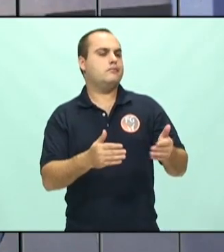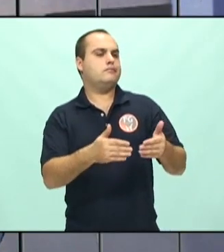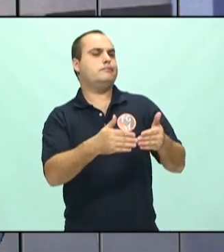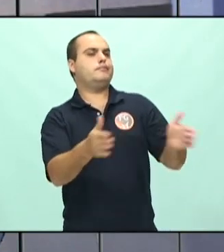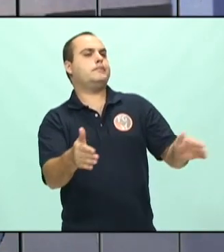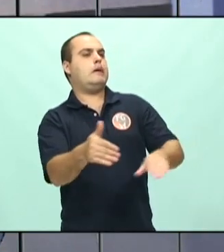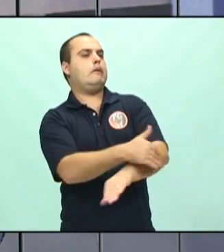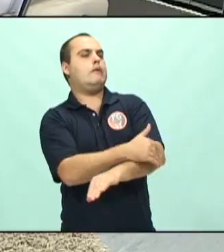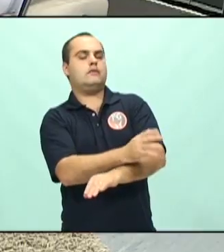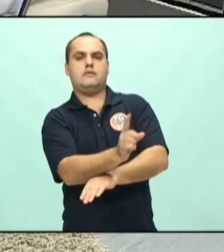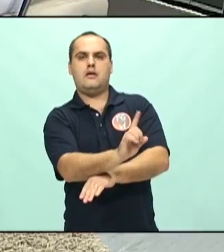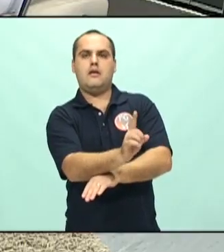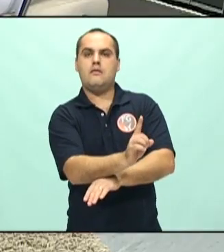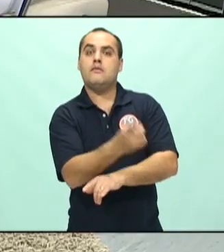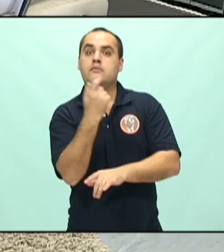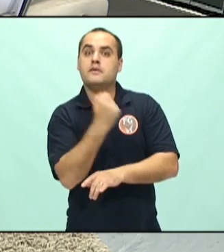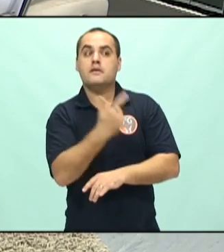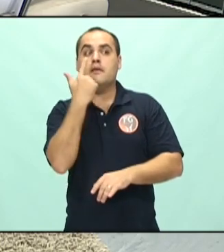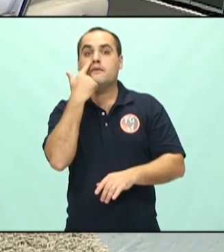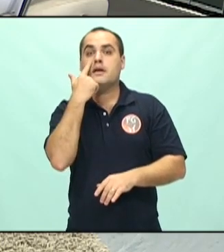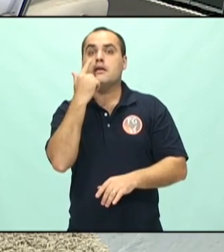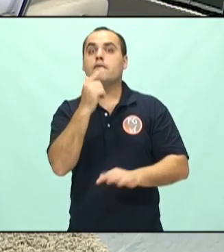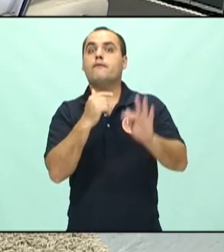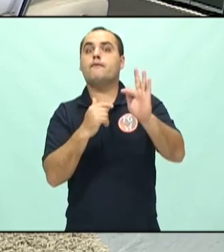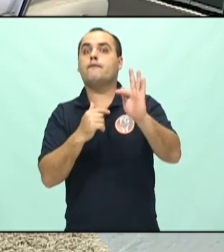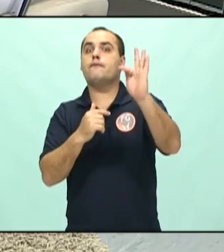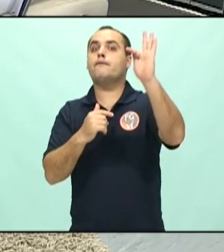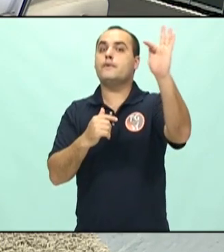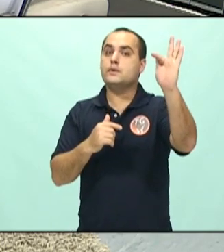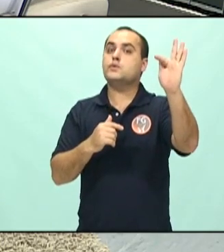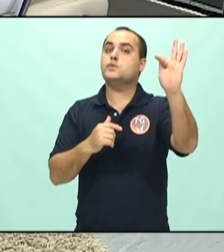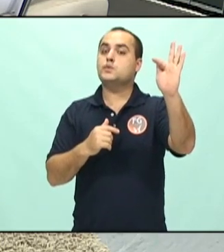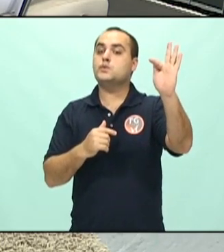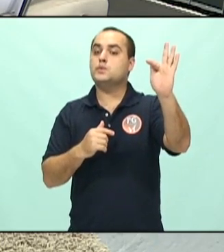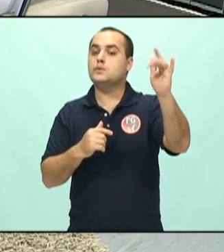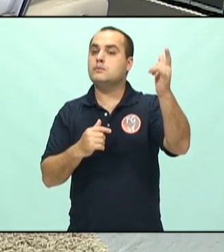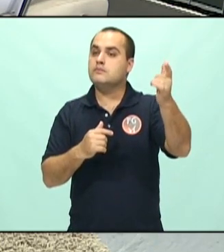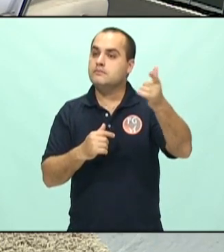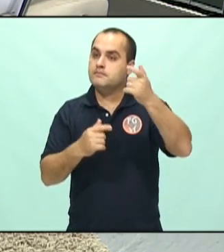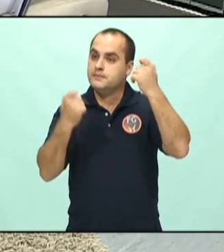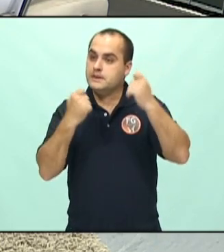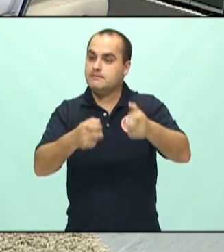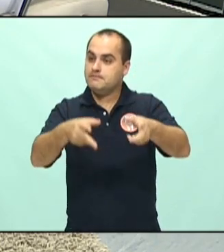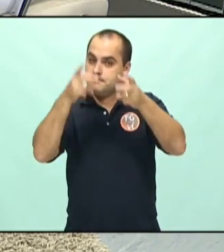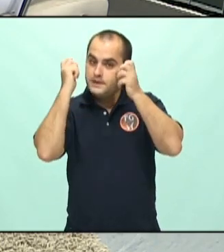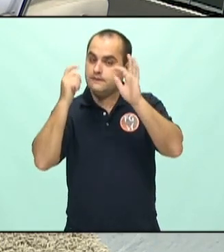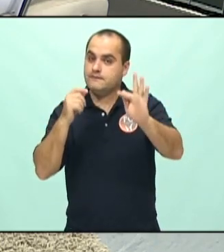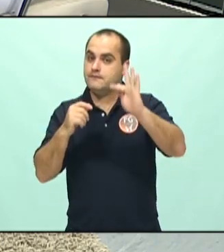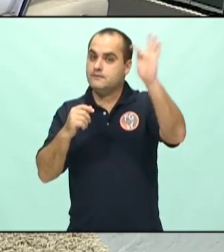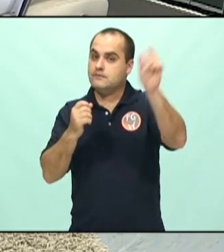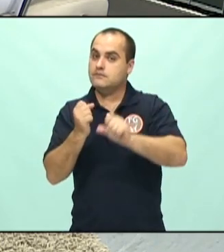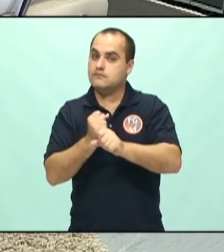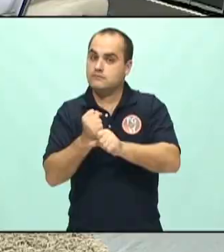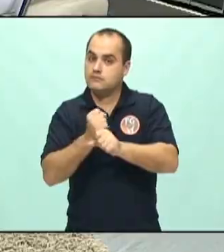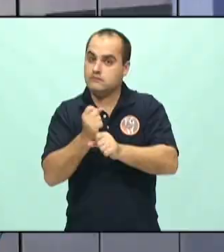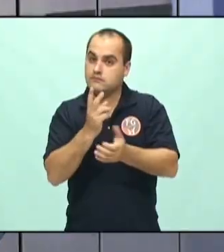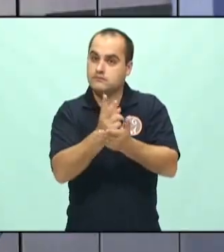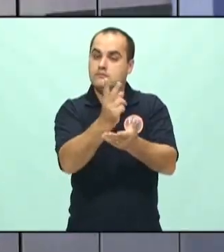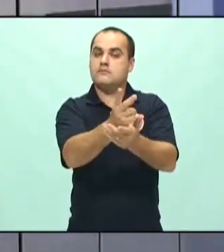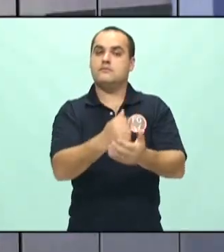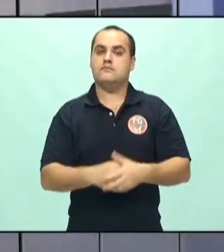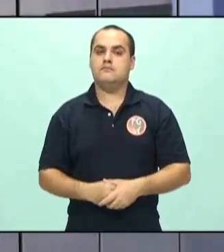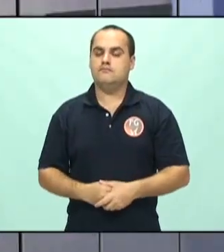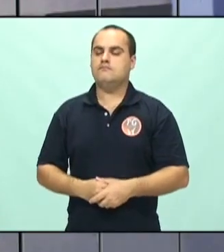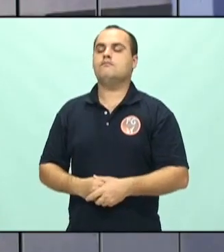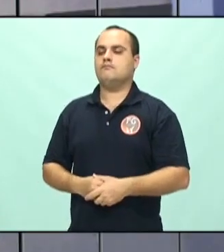tantos metros já tem que ver exatamente o que vai acontecer prevê a coisa pra muito mais ano é é cobrado